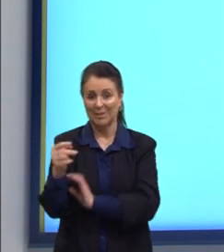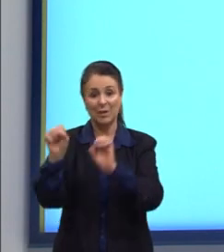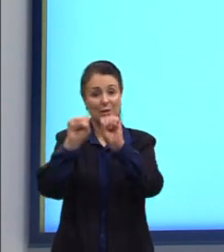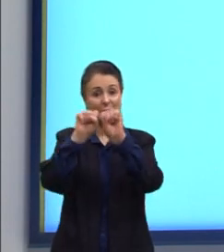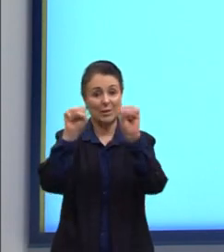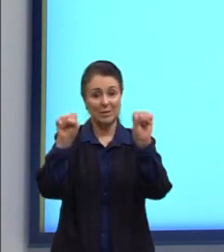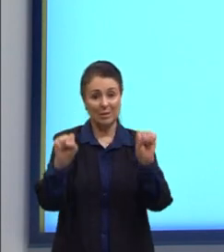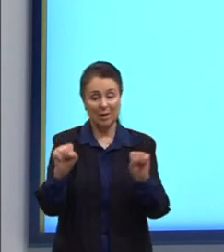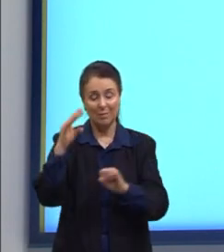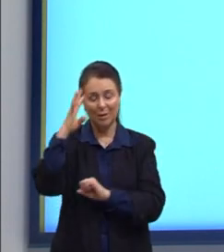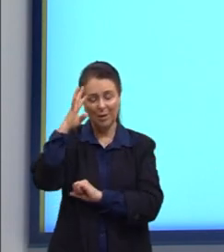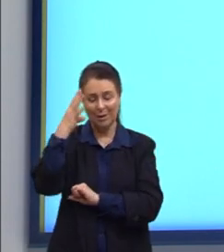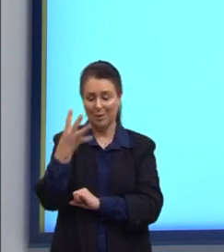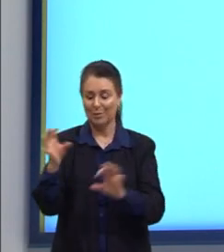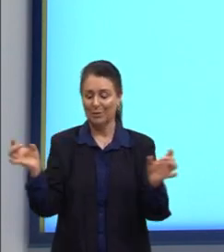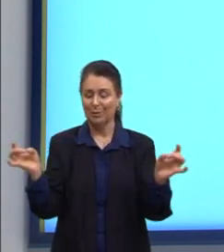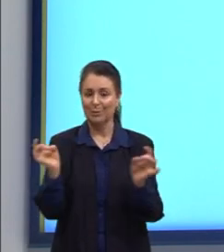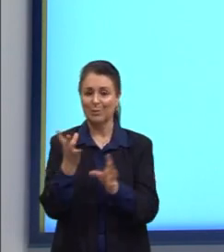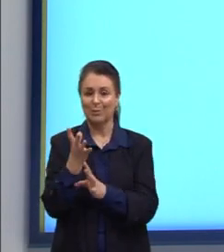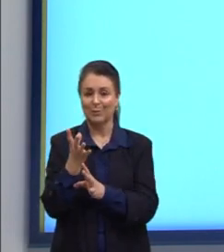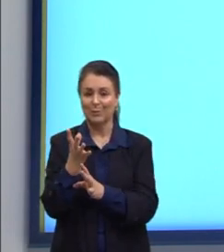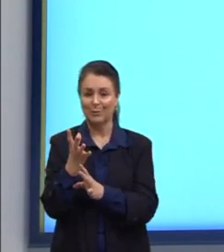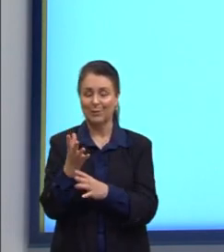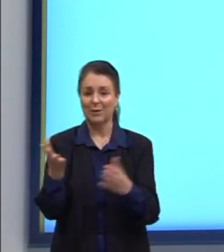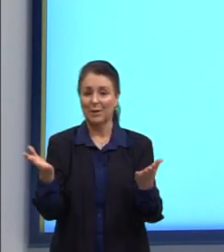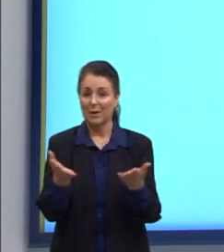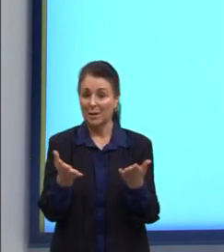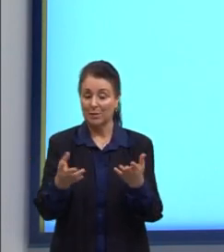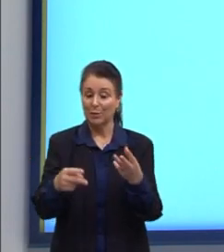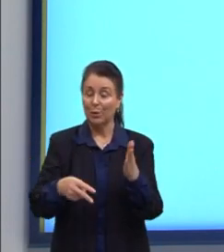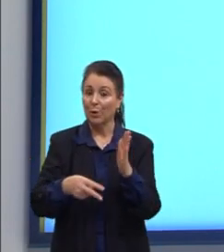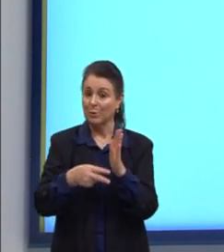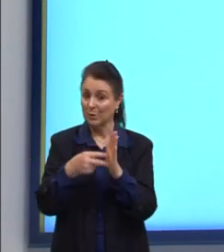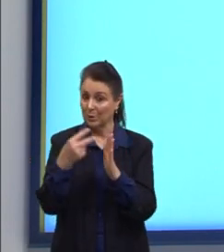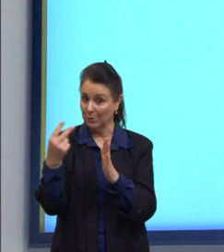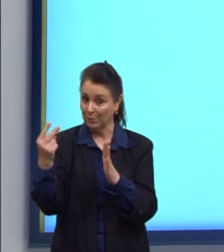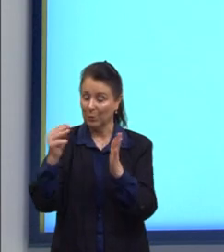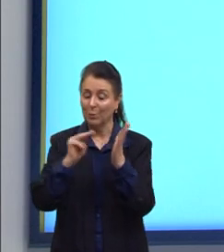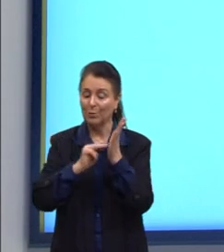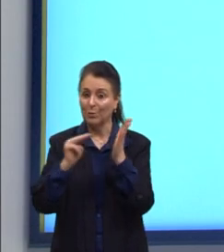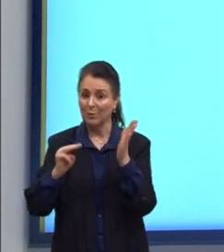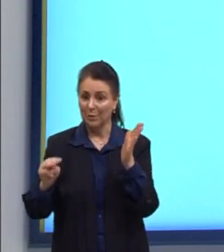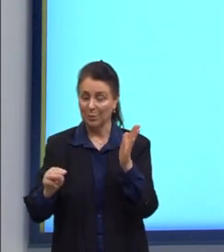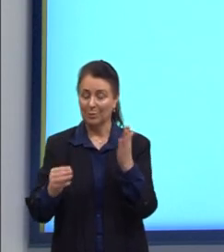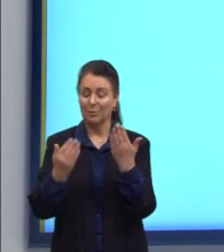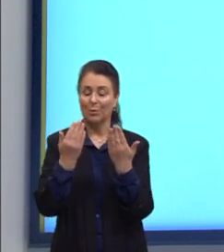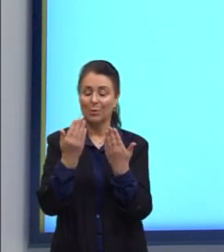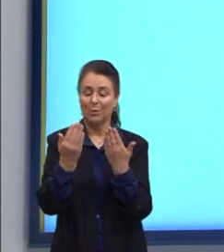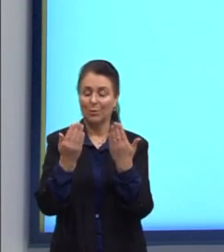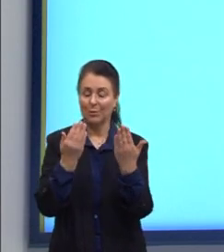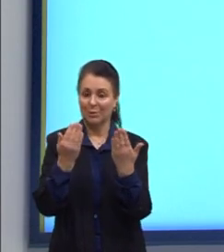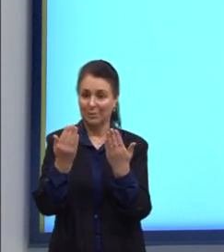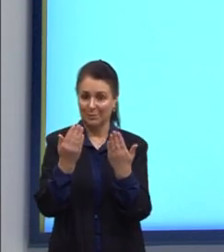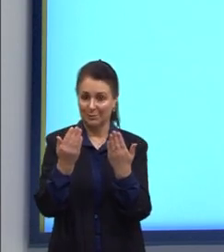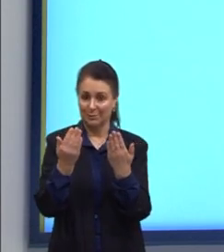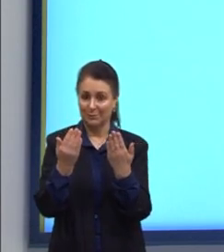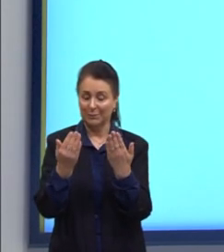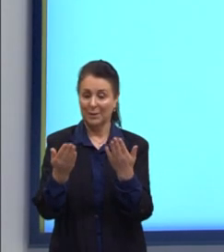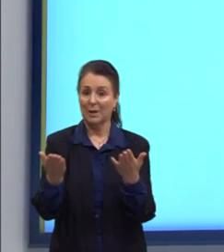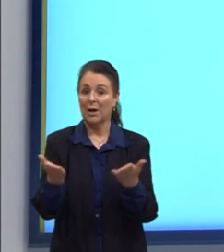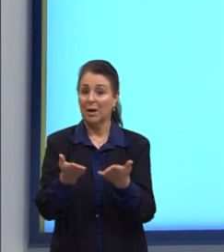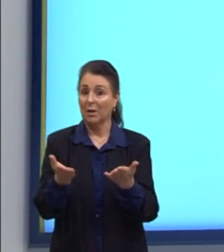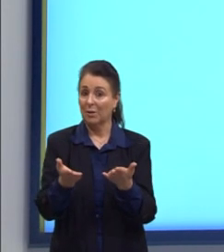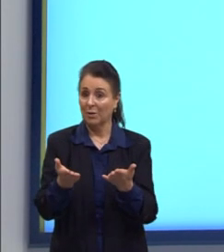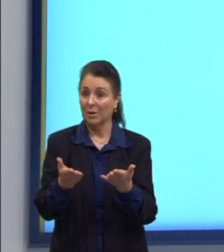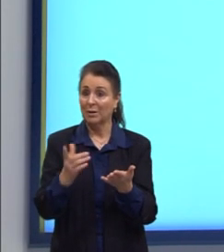está resolvidinho pronto então esse foi o segundo método né o método da comparação E